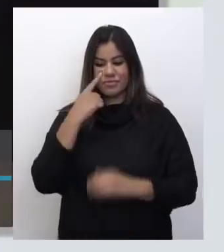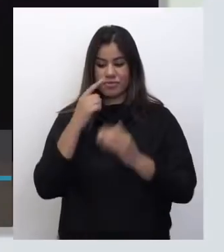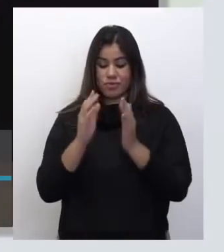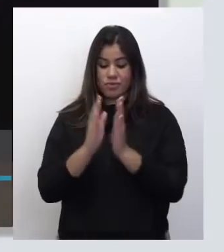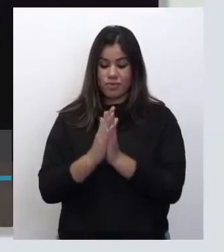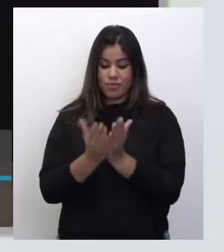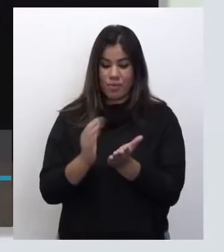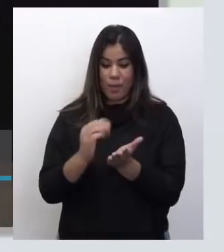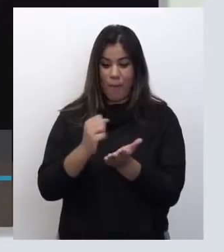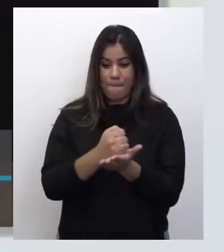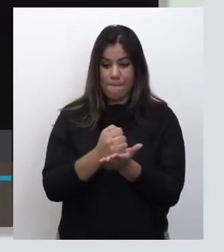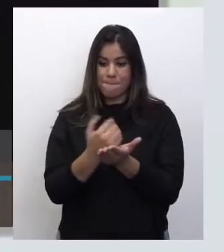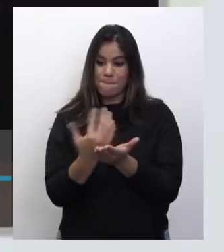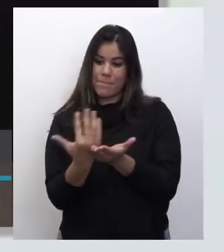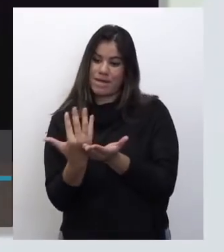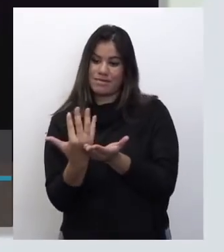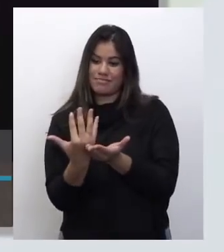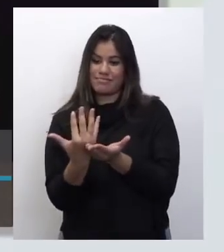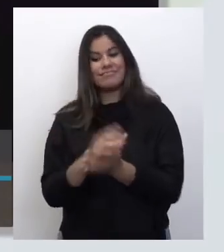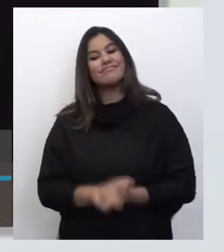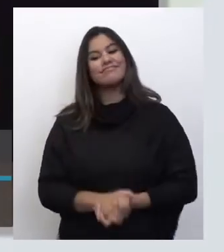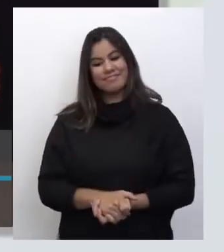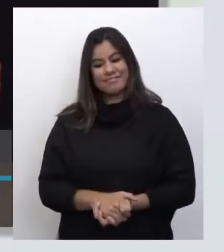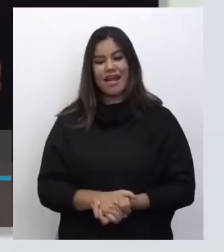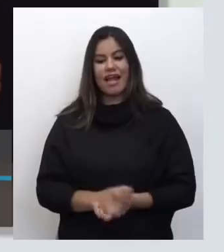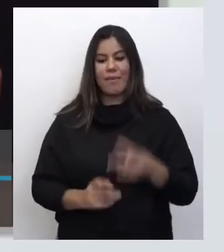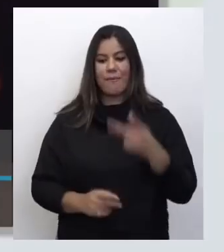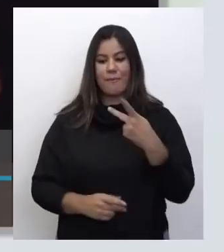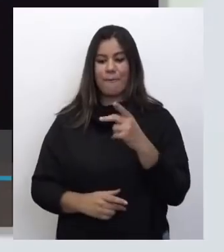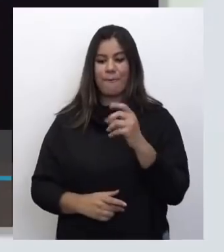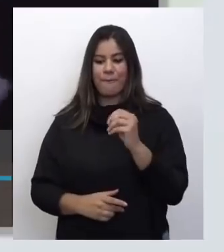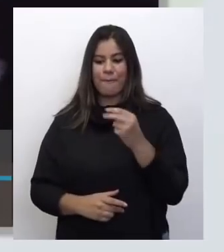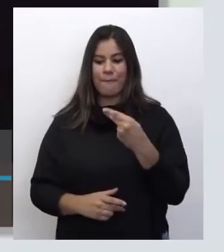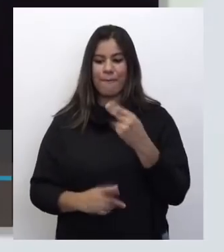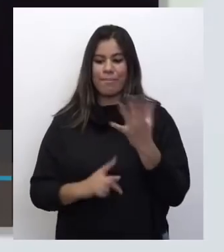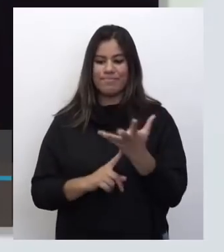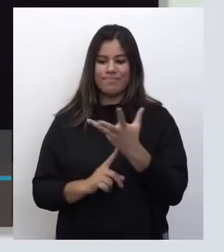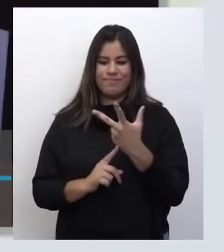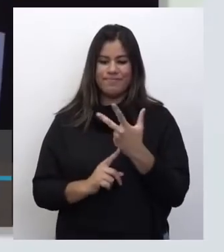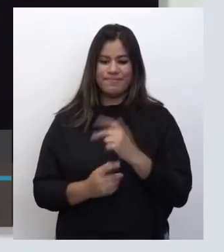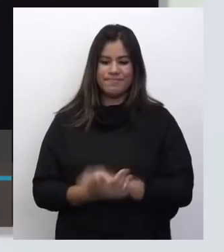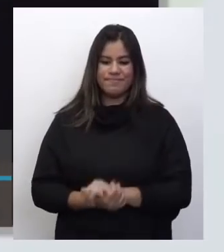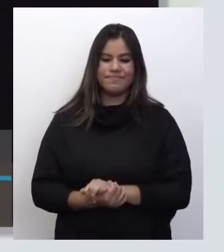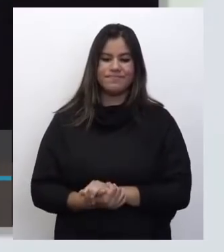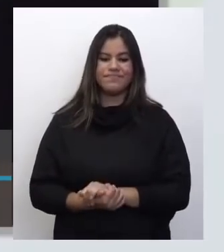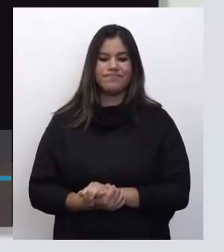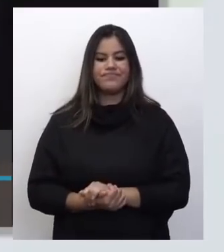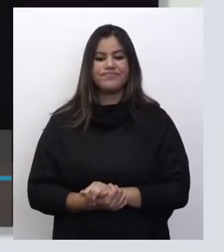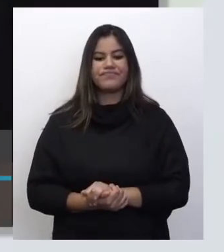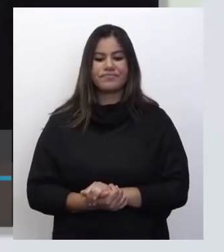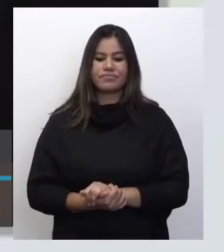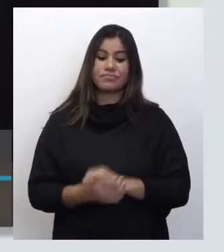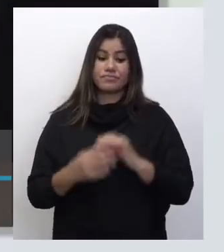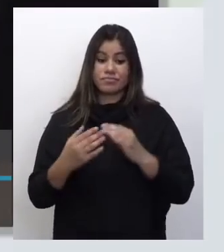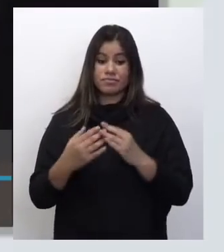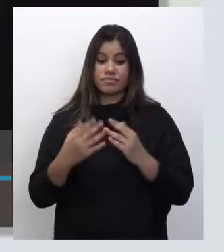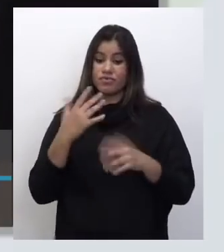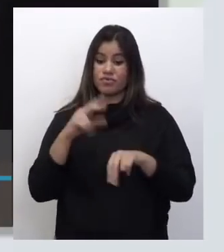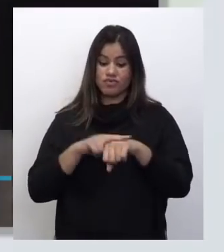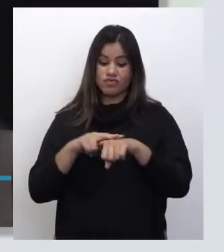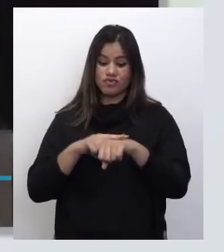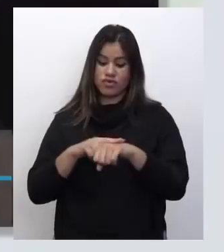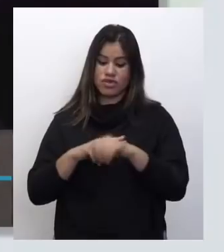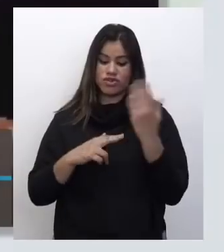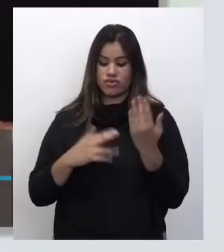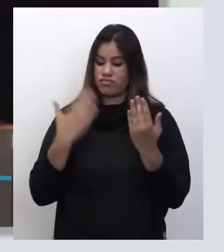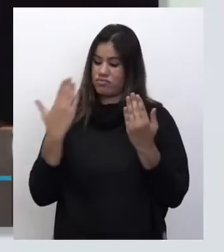fora. Então, esse daqui, ó, é um primeiro princípio de pop-up, super simples. E aí é que eu vou colocar a persiana aqui, ó, né, que vai ser a persiana na